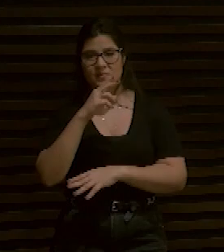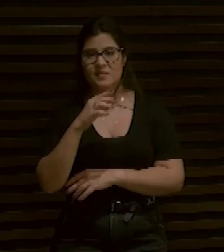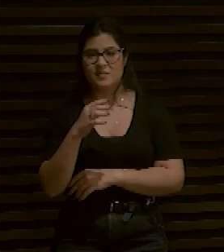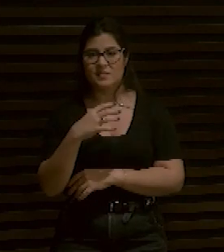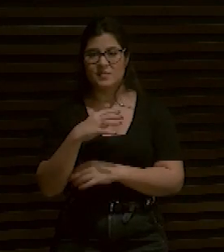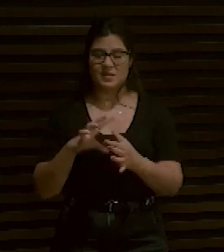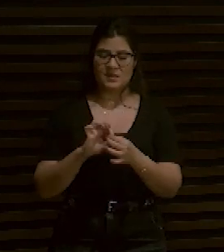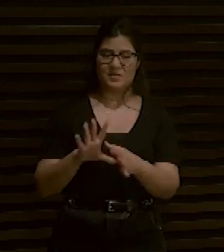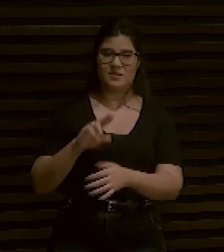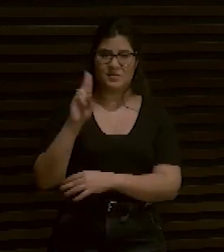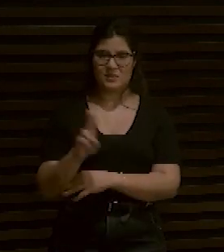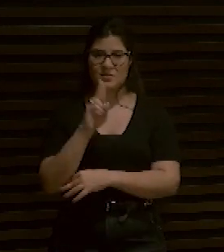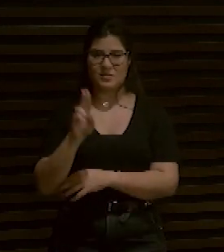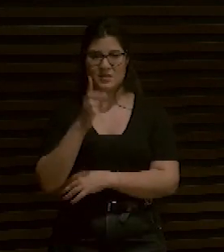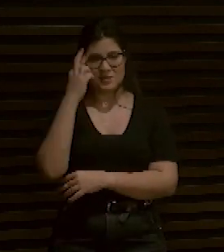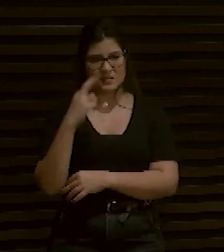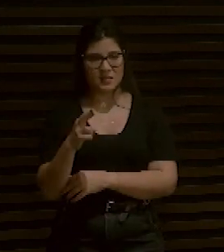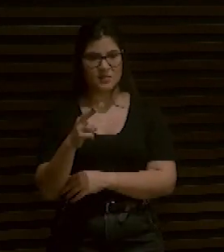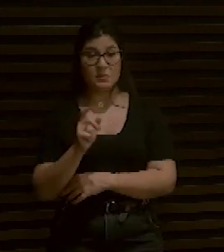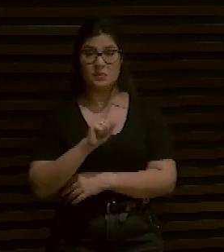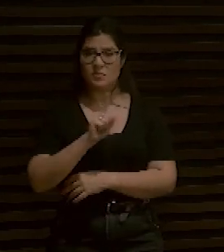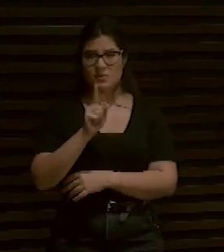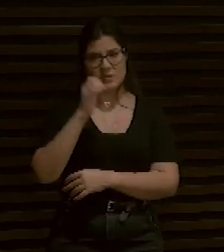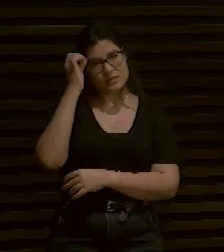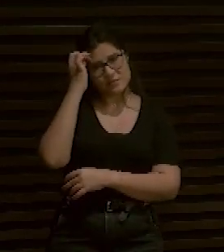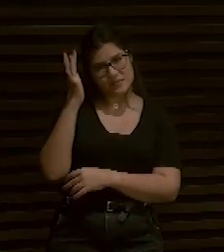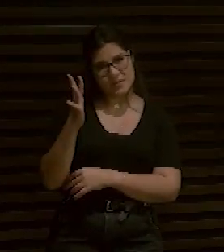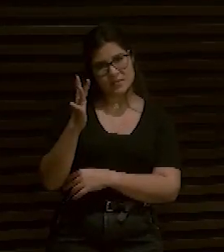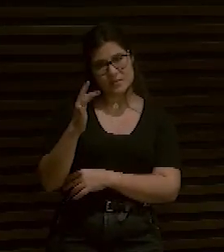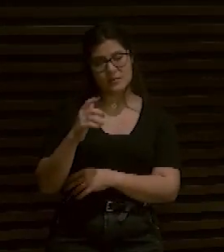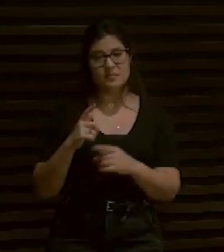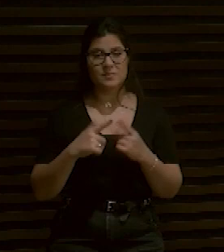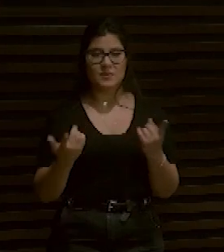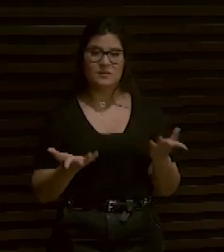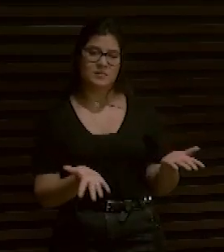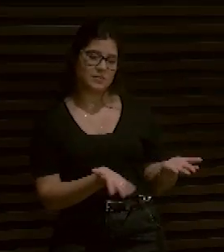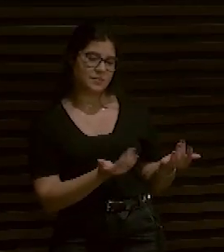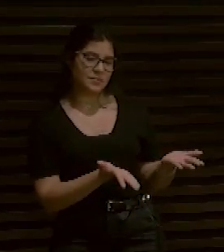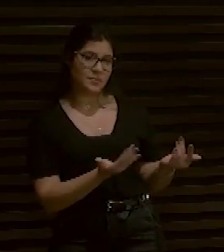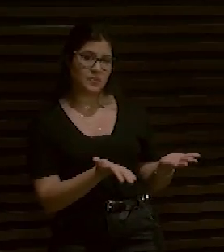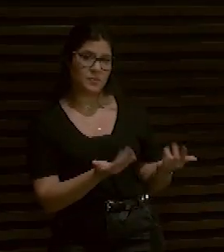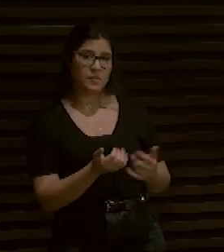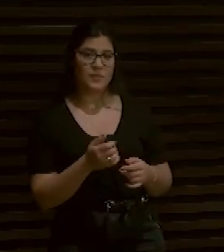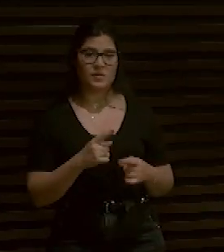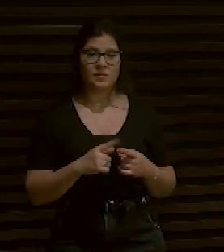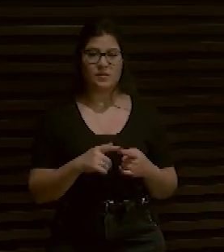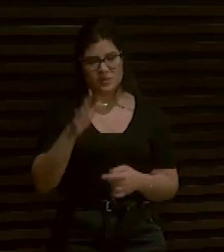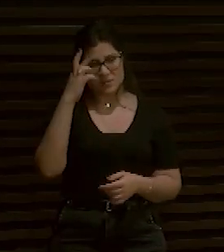Senhor. Vir aqui à frente não é fácil, mas o que me traz tranquilidade é saber que é o Senhor que vai fazer, não sou